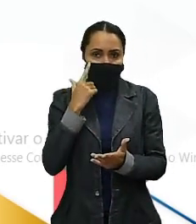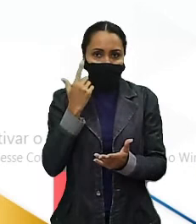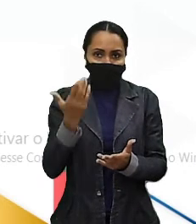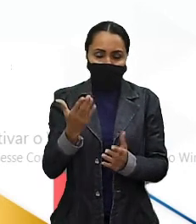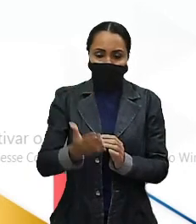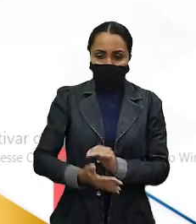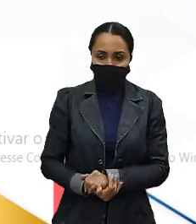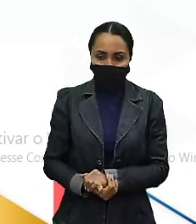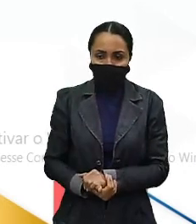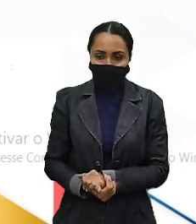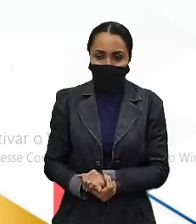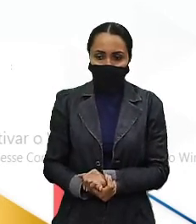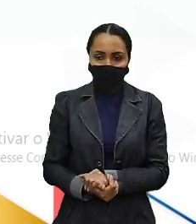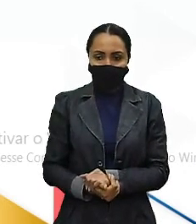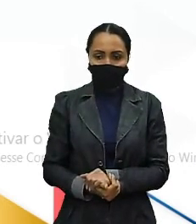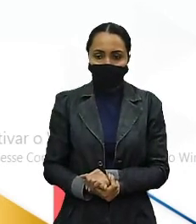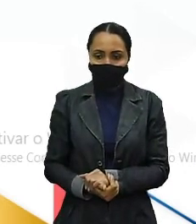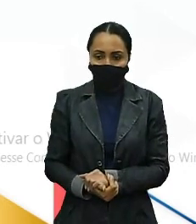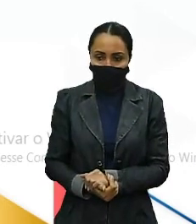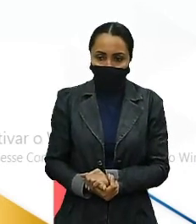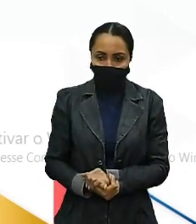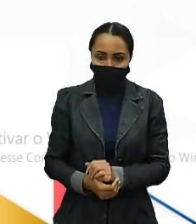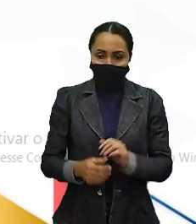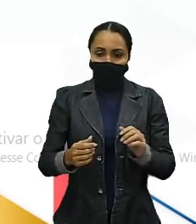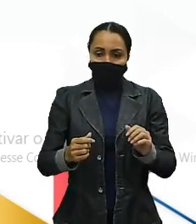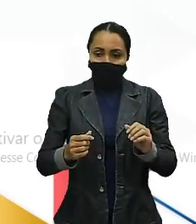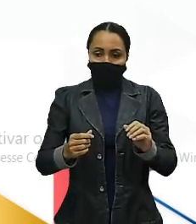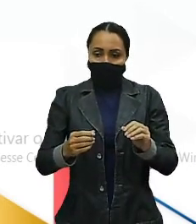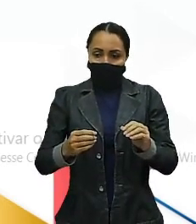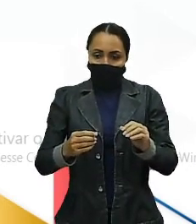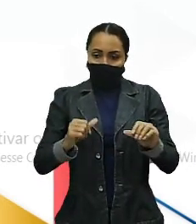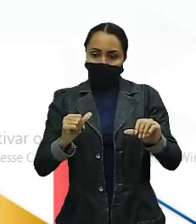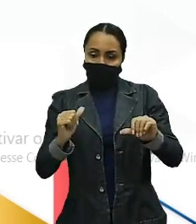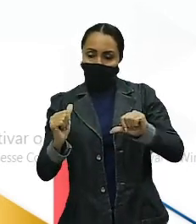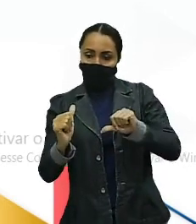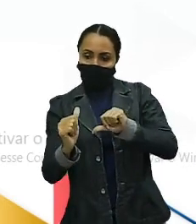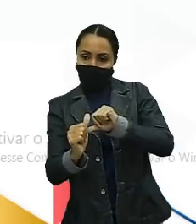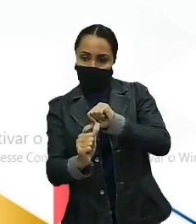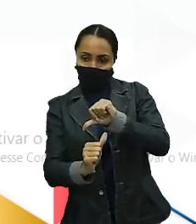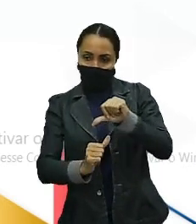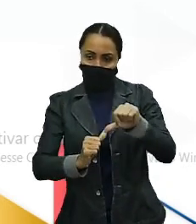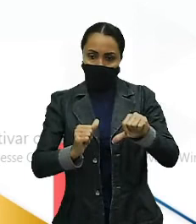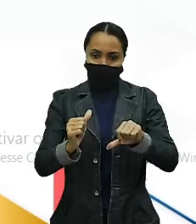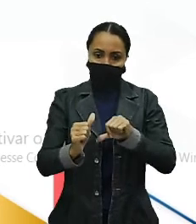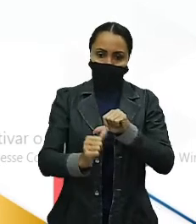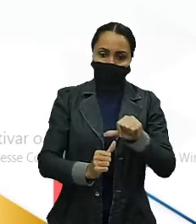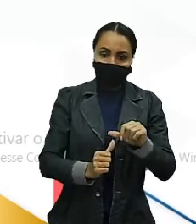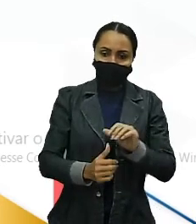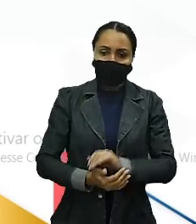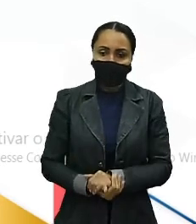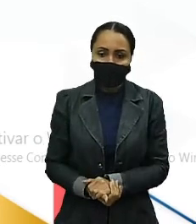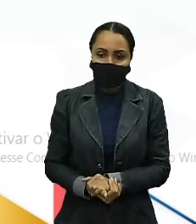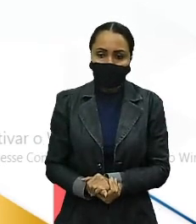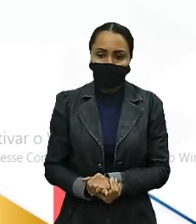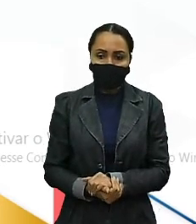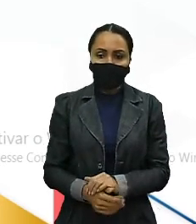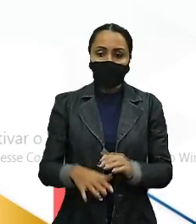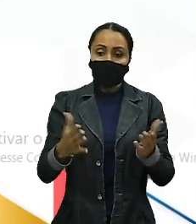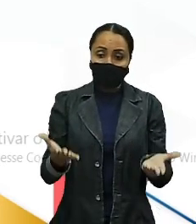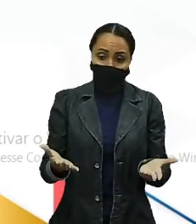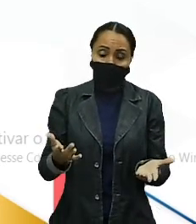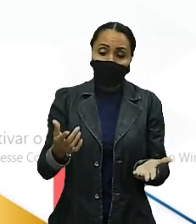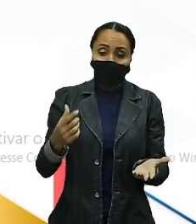tá? Então, girando essas figuras abaixo, em torno da haste indicada,